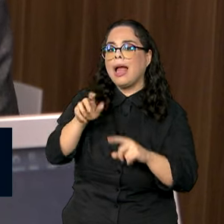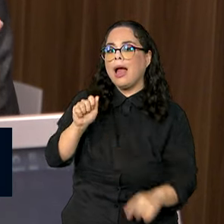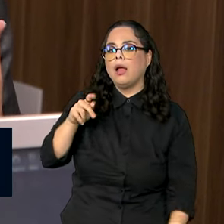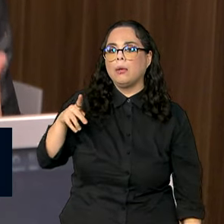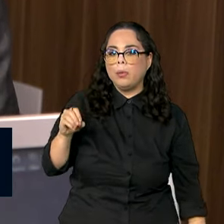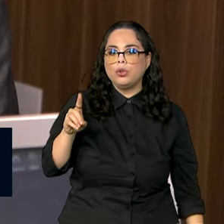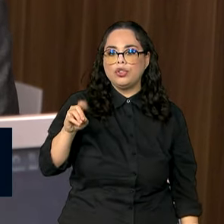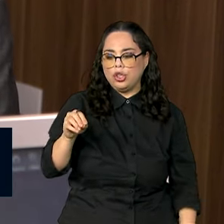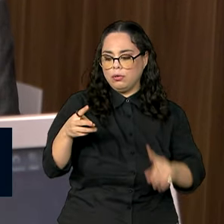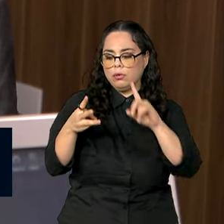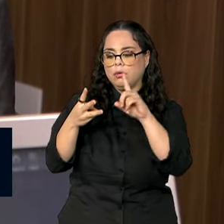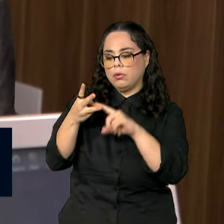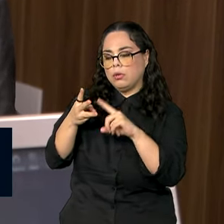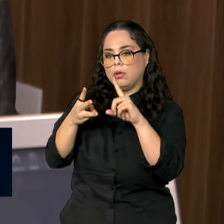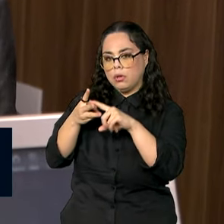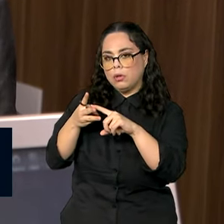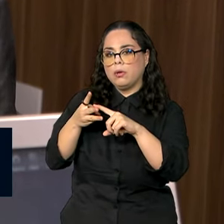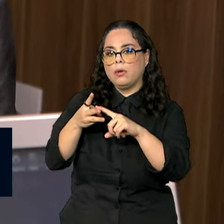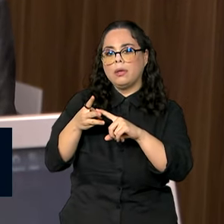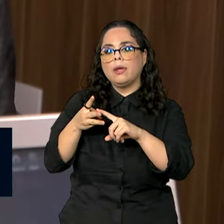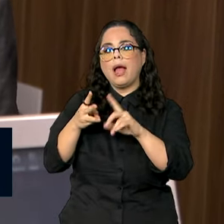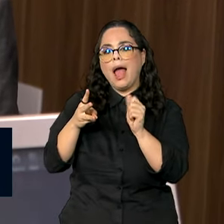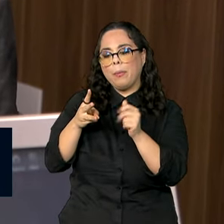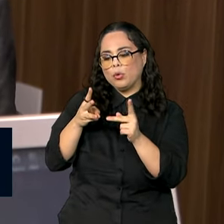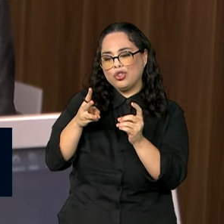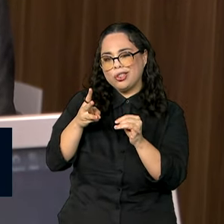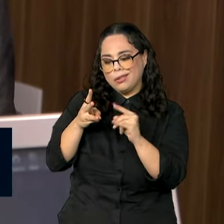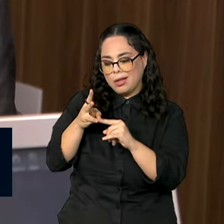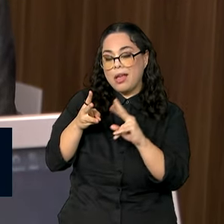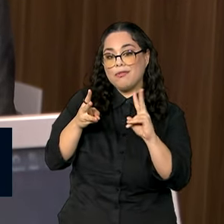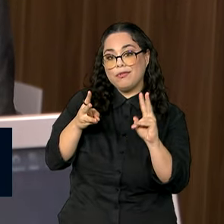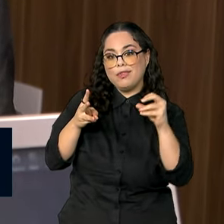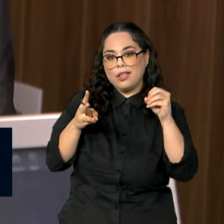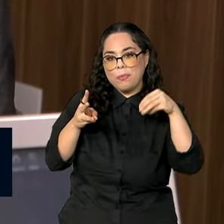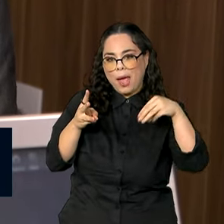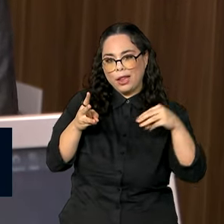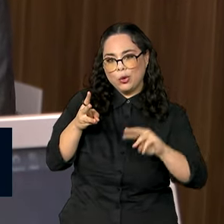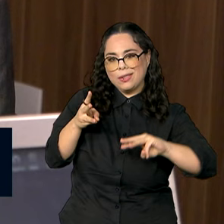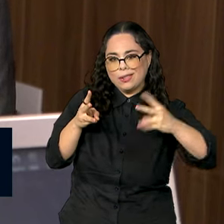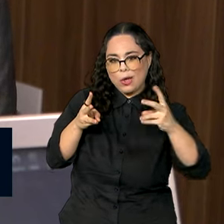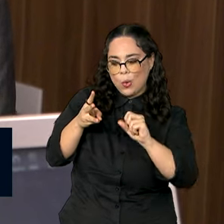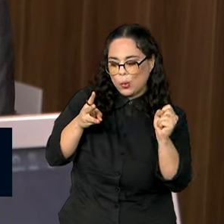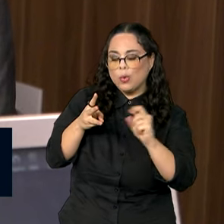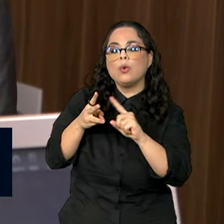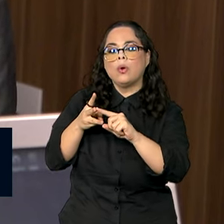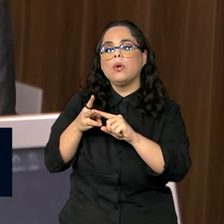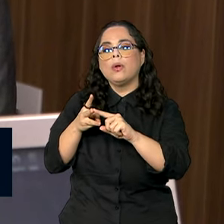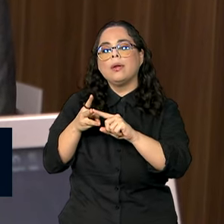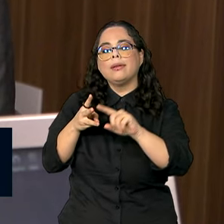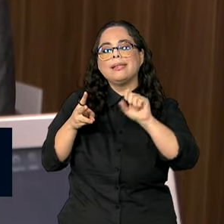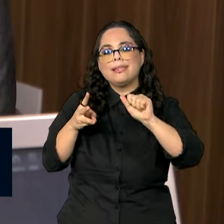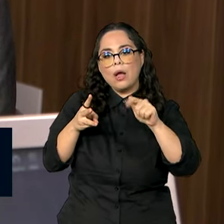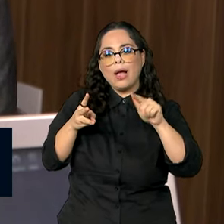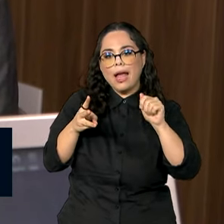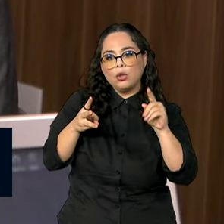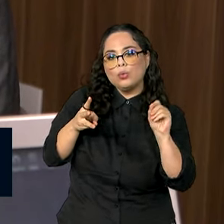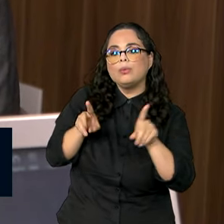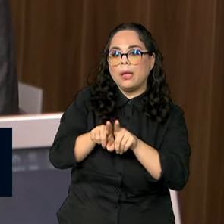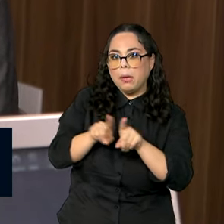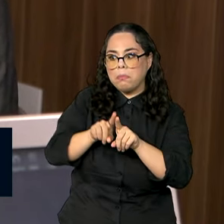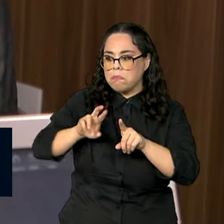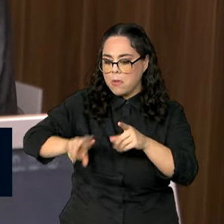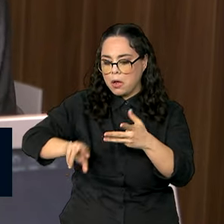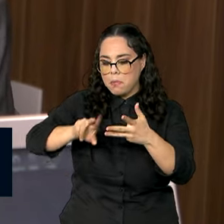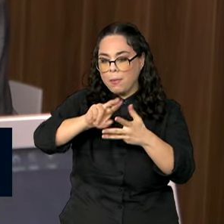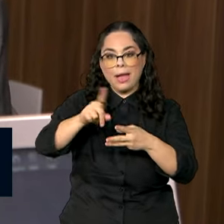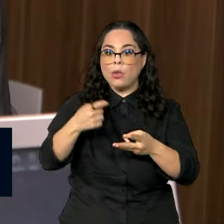vai ser 20 metros cúbicos por segundo, o ramal do Apodi mais 20 metros cúbicos por segundo, Então, todas essas obras, obviamente, elas não